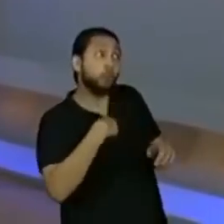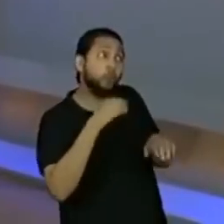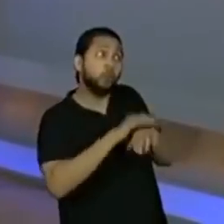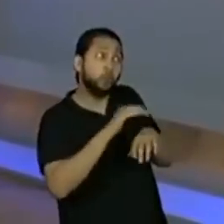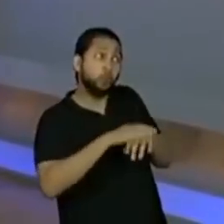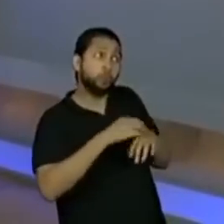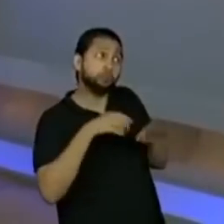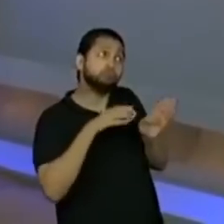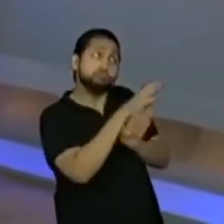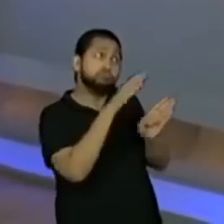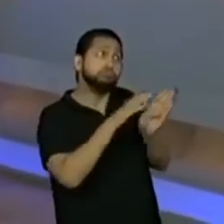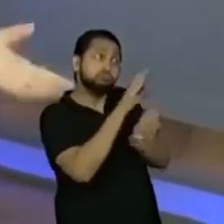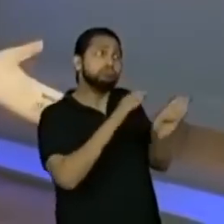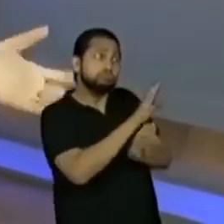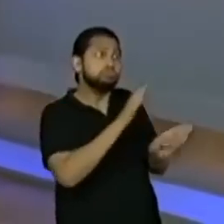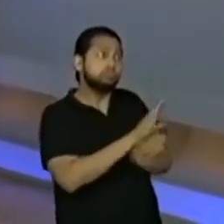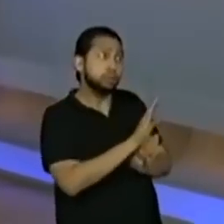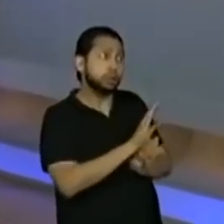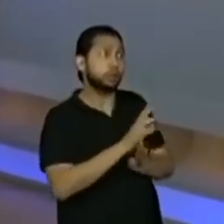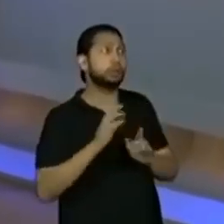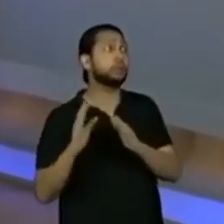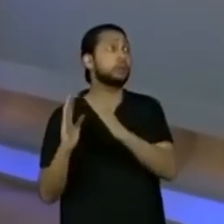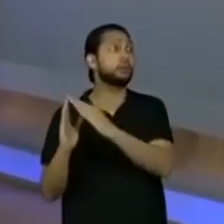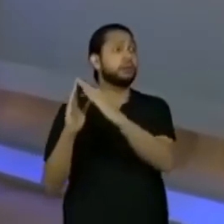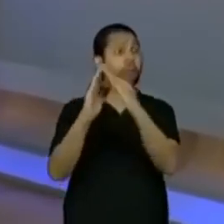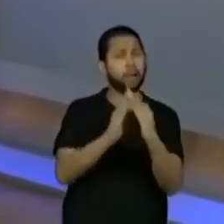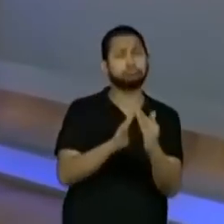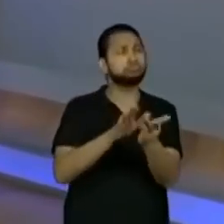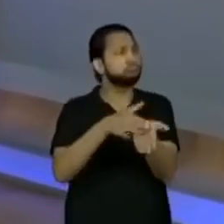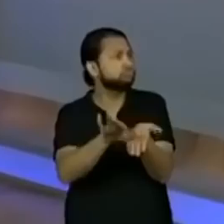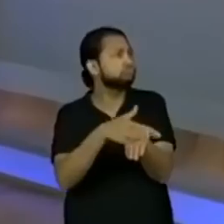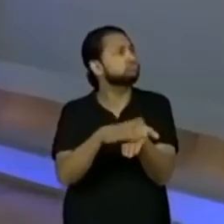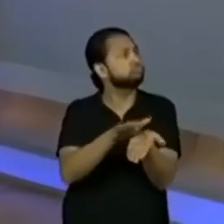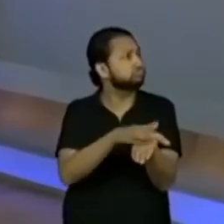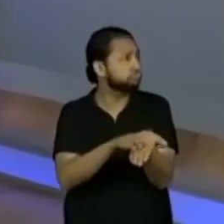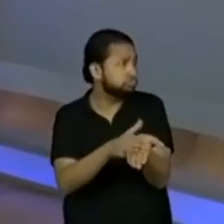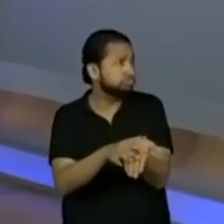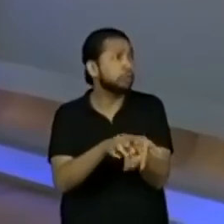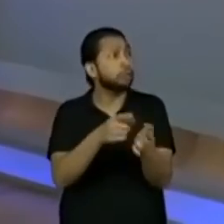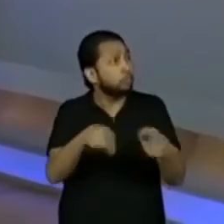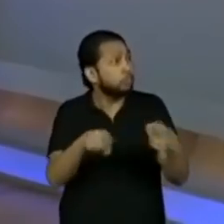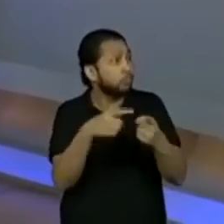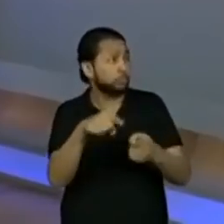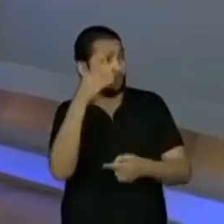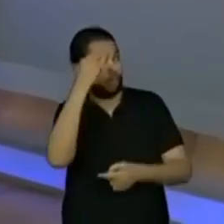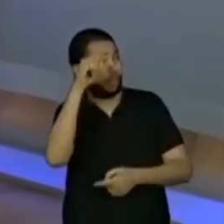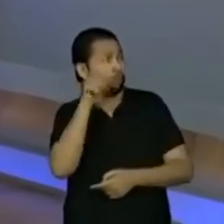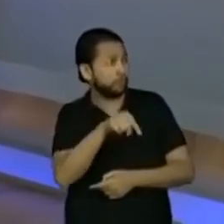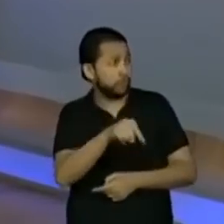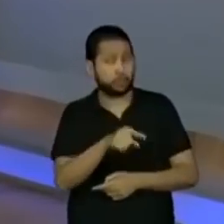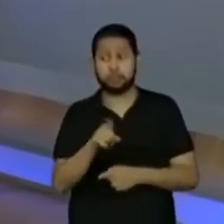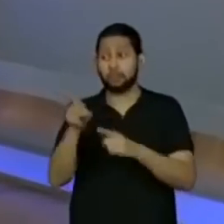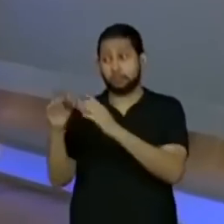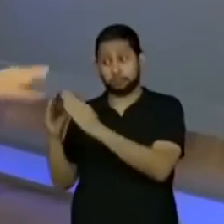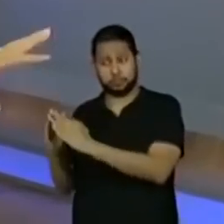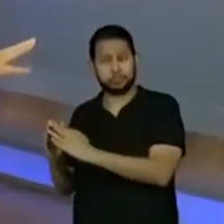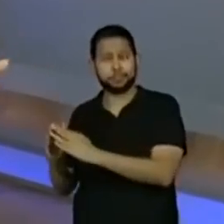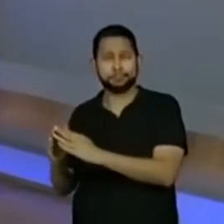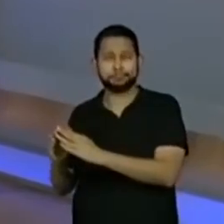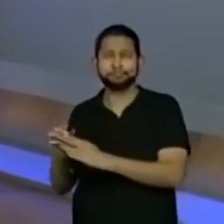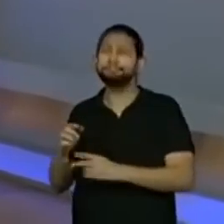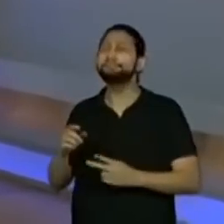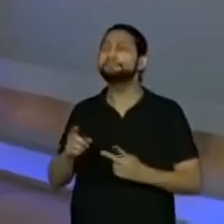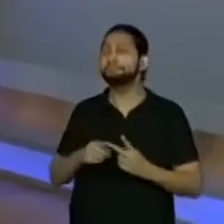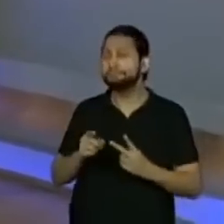disse: não me mates, eu tenho um conselho. Tem todo o conselho, mas ele fez a mesma coisa que o irmão. Atirou na raposa que saiu